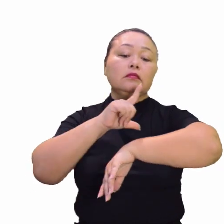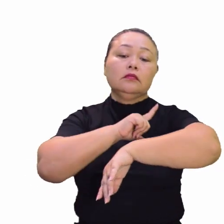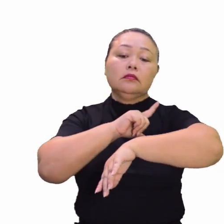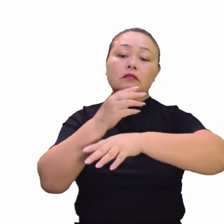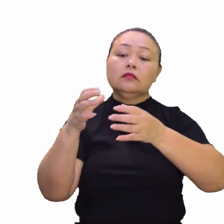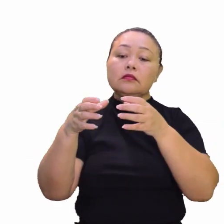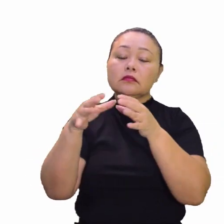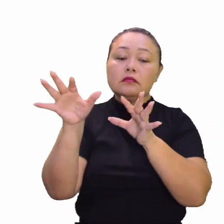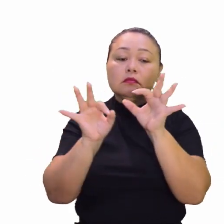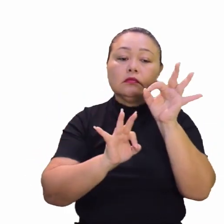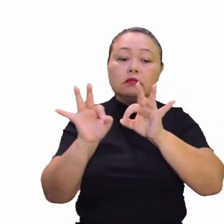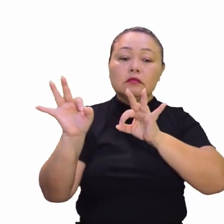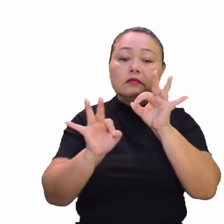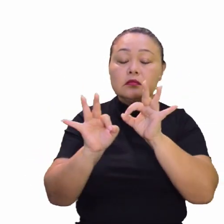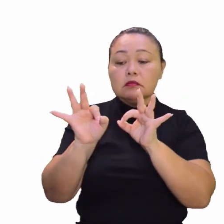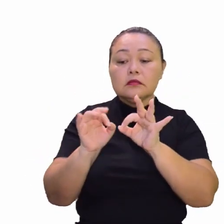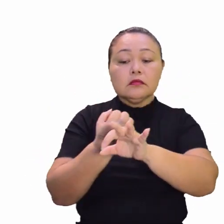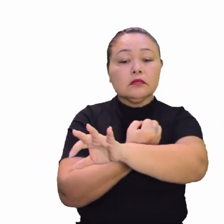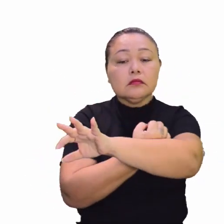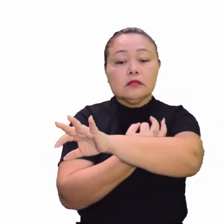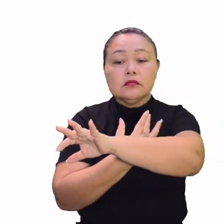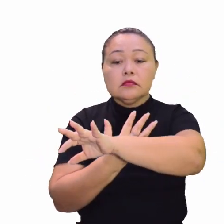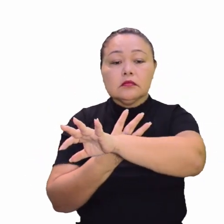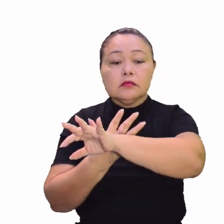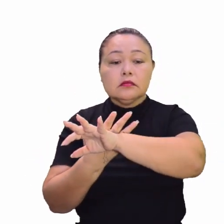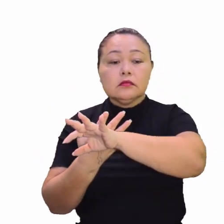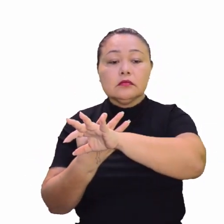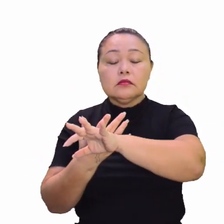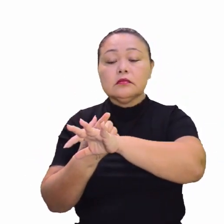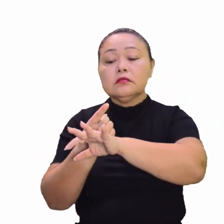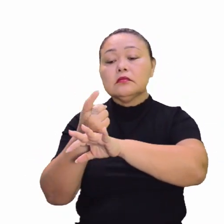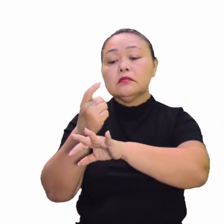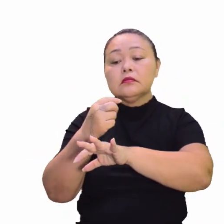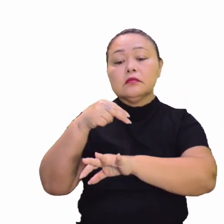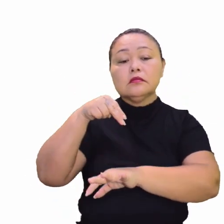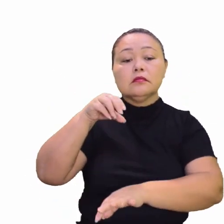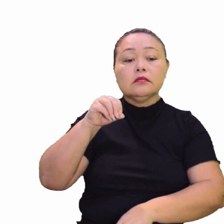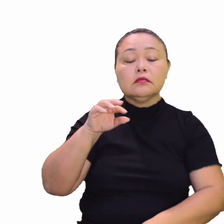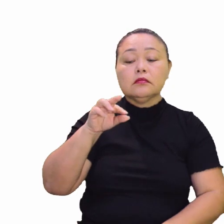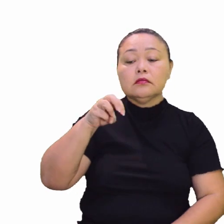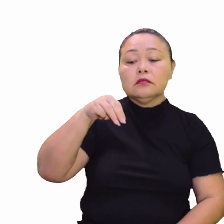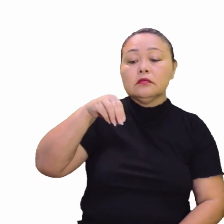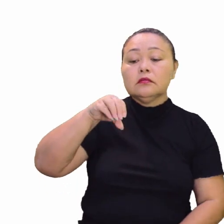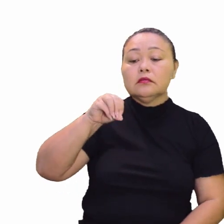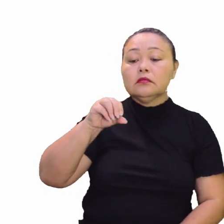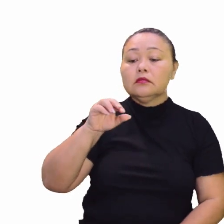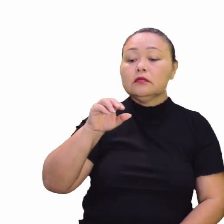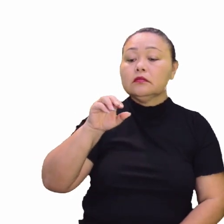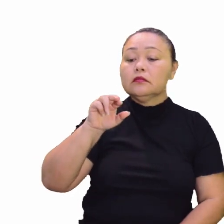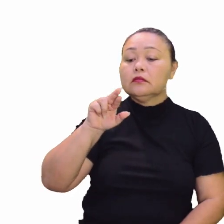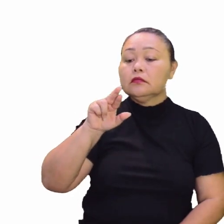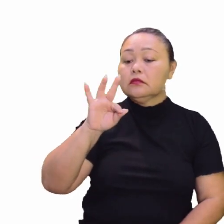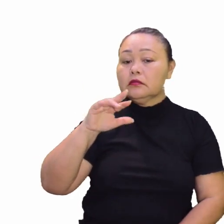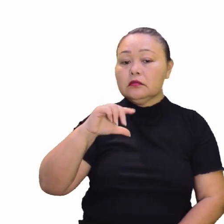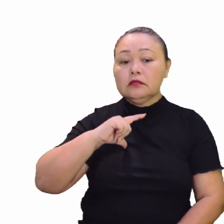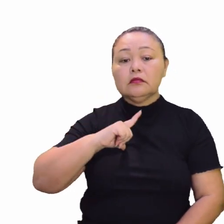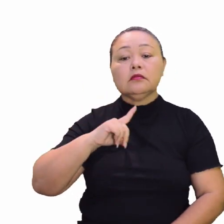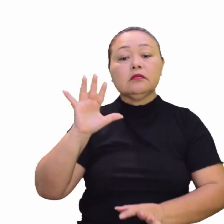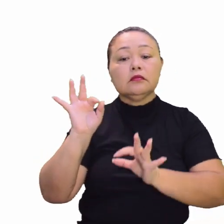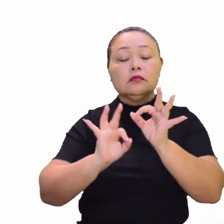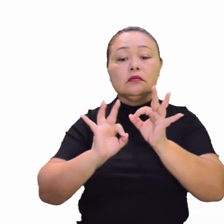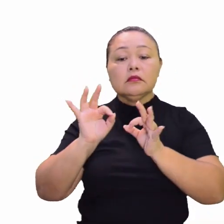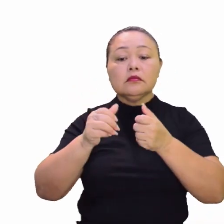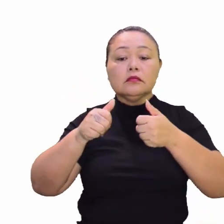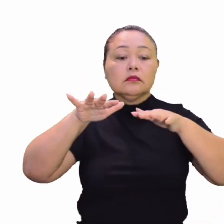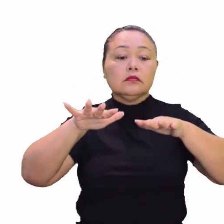são formações vegetais com feições xenomórficas, produzidas